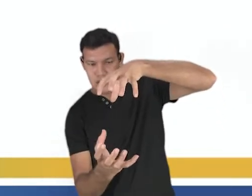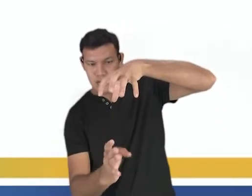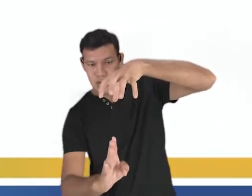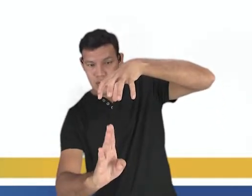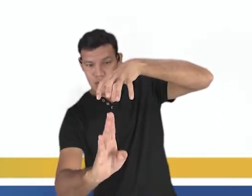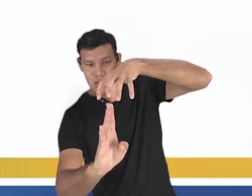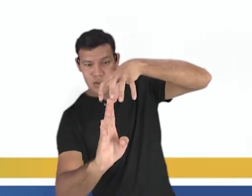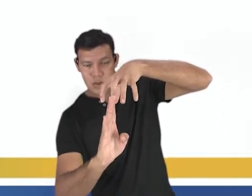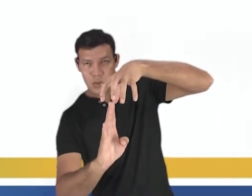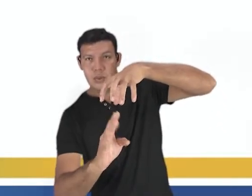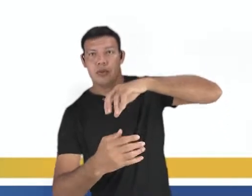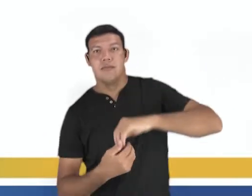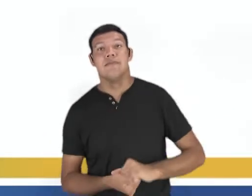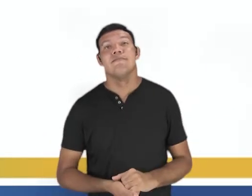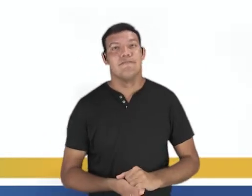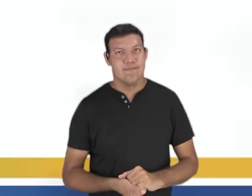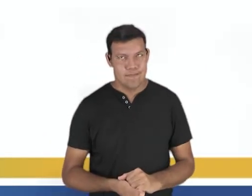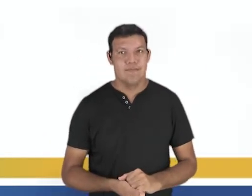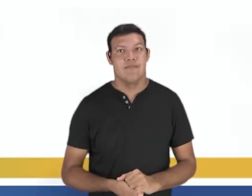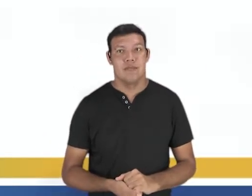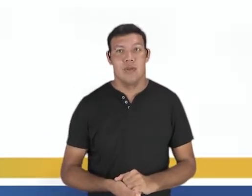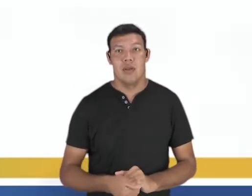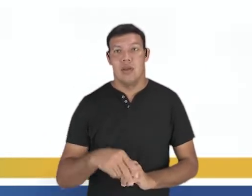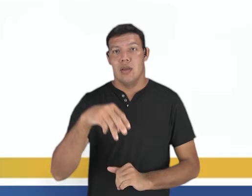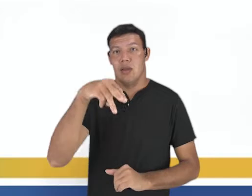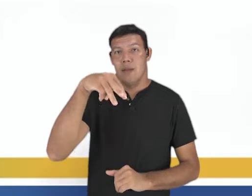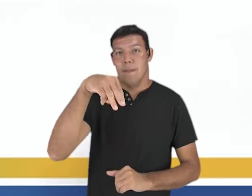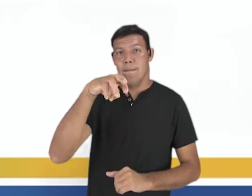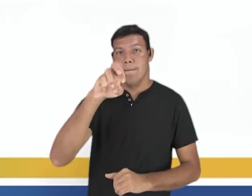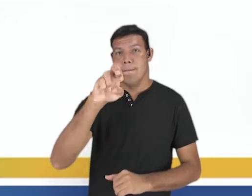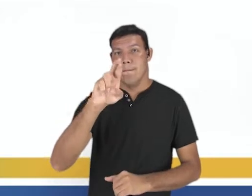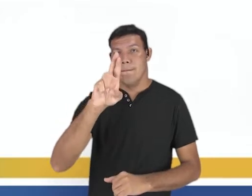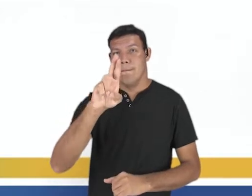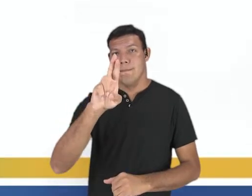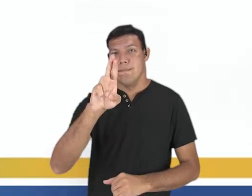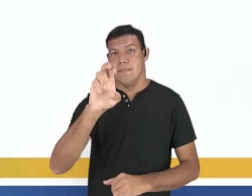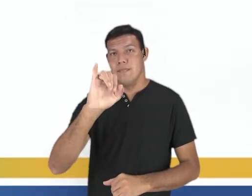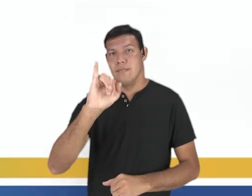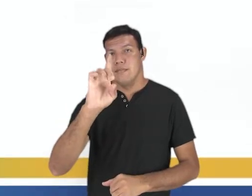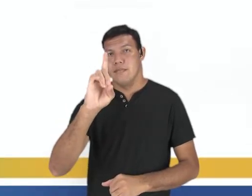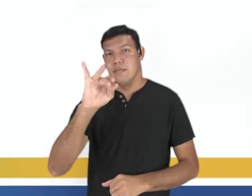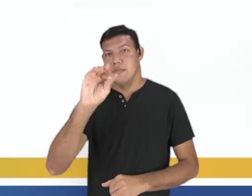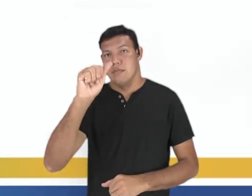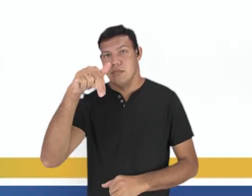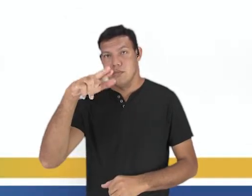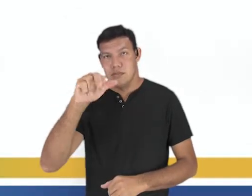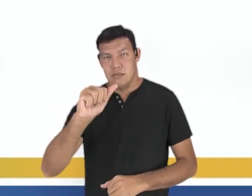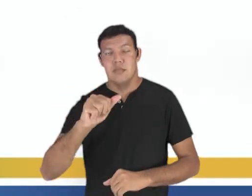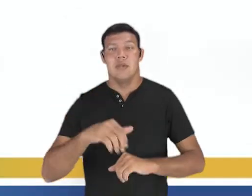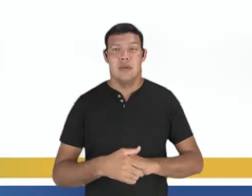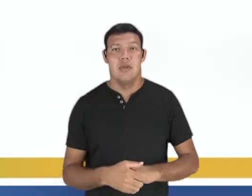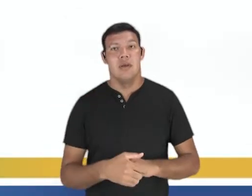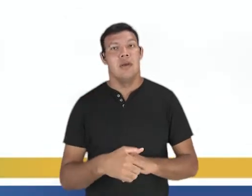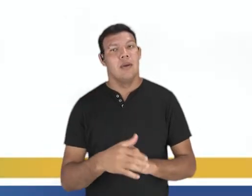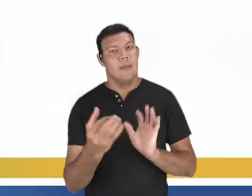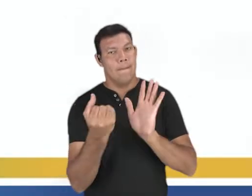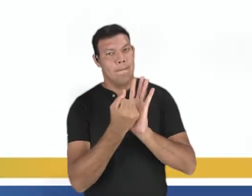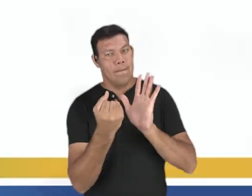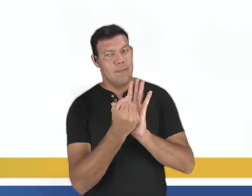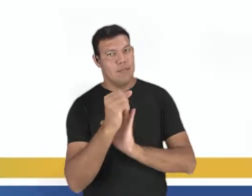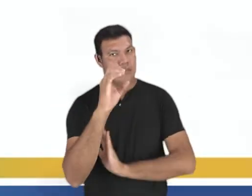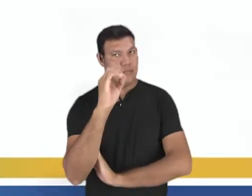estão visualizando aí, nós temos o meridiano de Greenwich. Esse é o meridiano inicial, é o chamado marco zero.